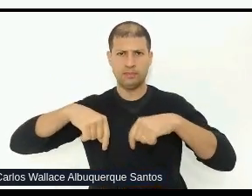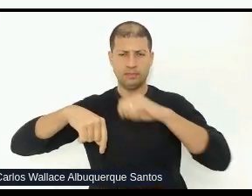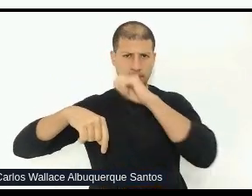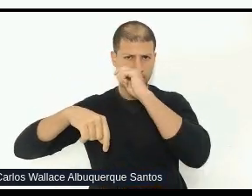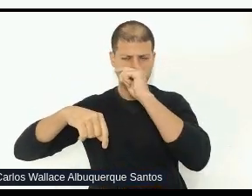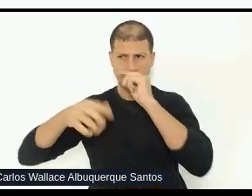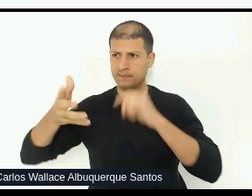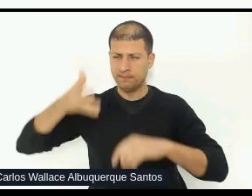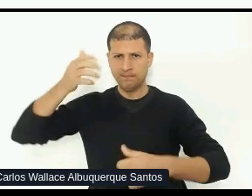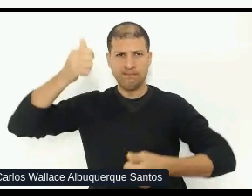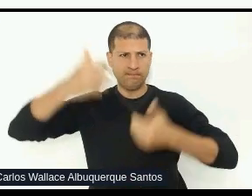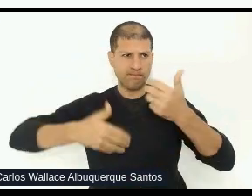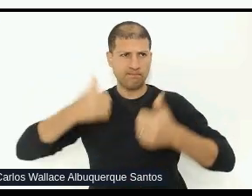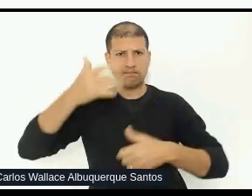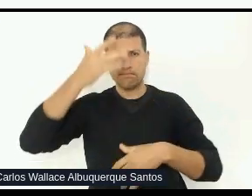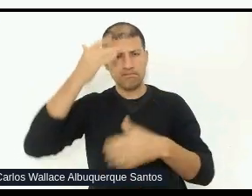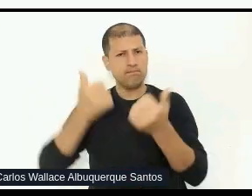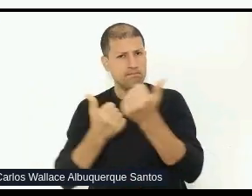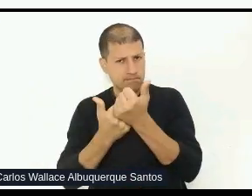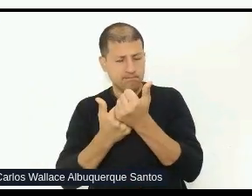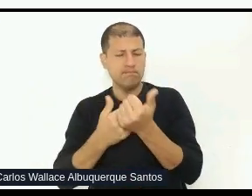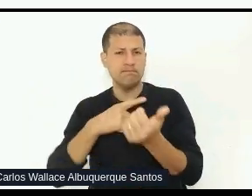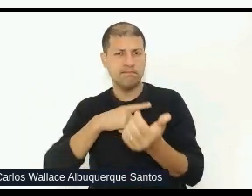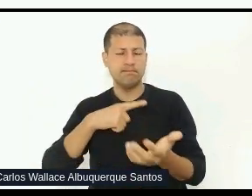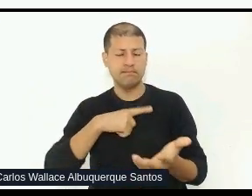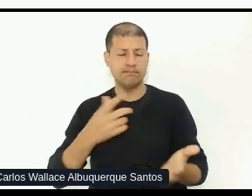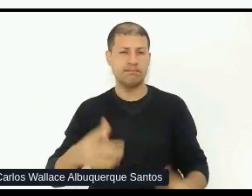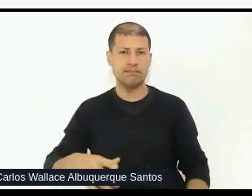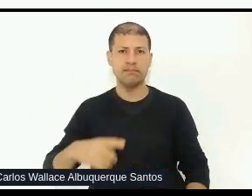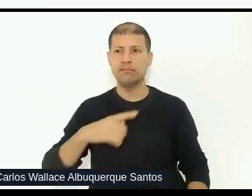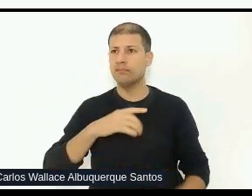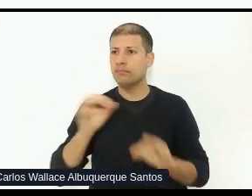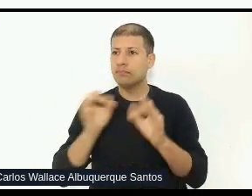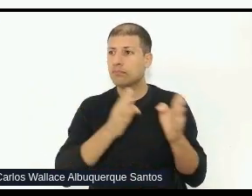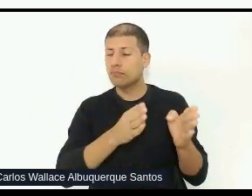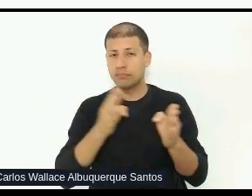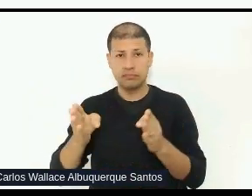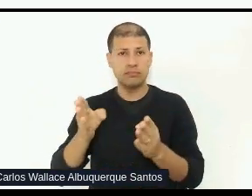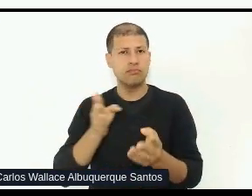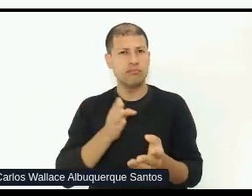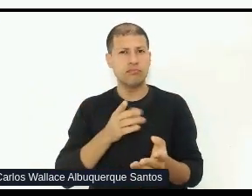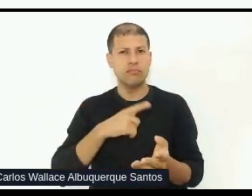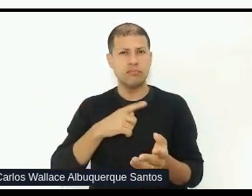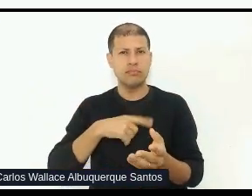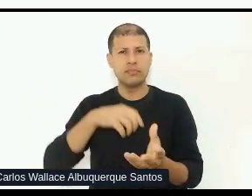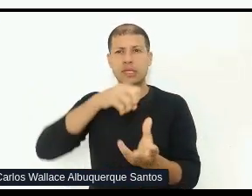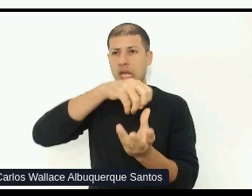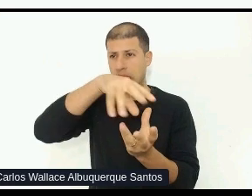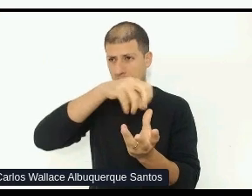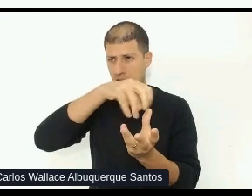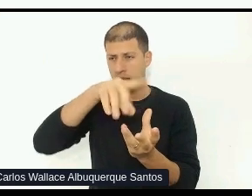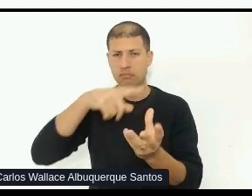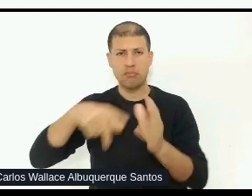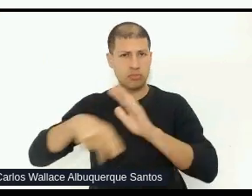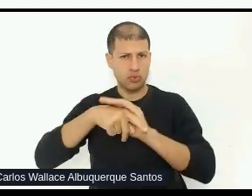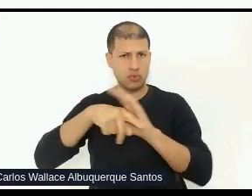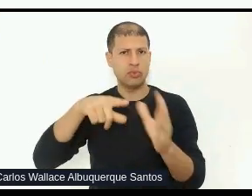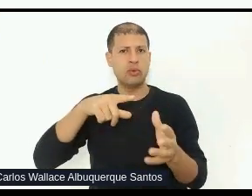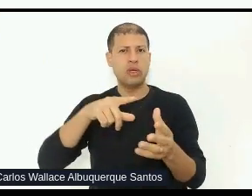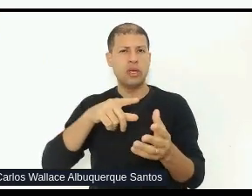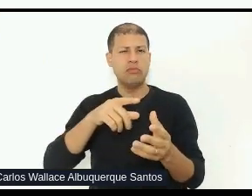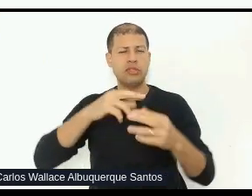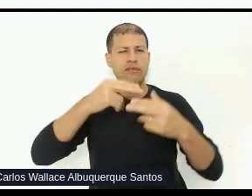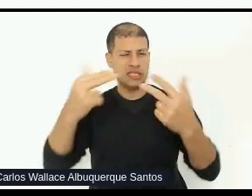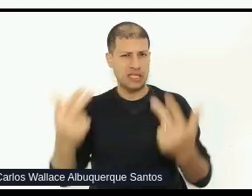palestrantes, né, pessoas de suporte e apoio, que estão organizando essa trilha de diversidade. Aí eu vou explicar um pouco melhor, né?